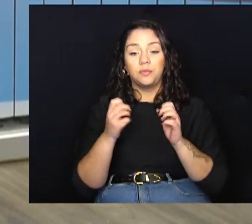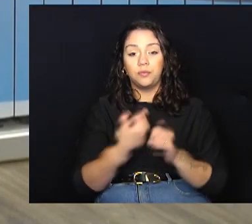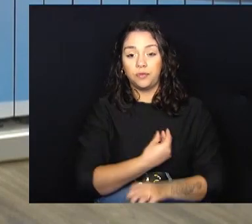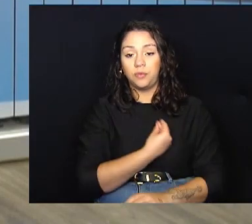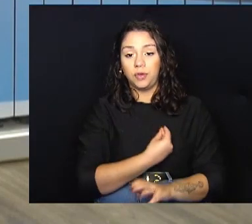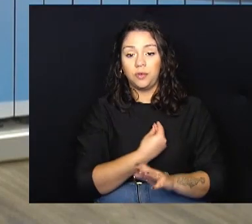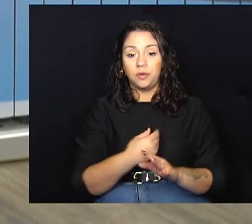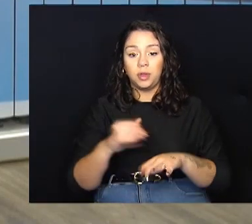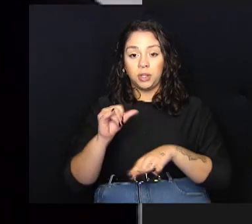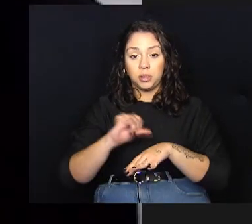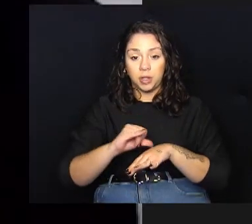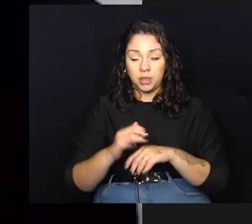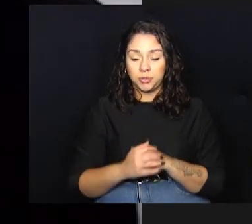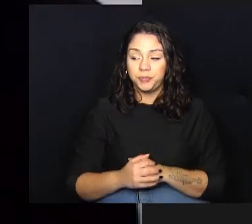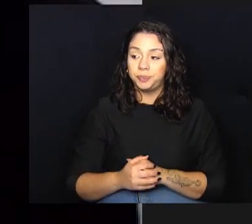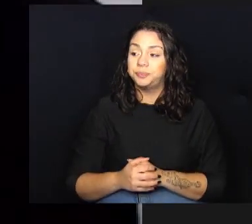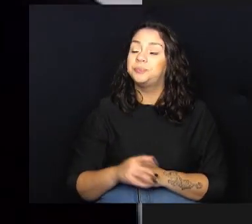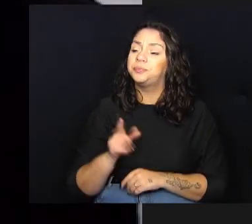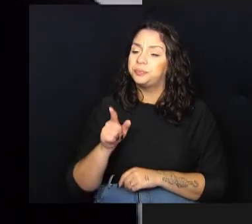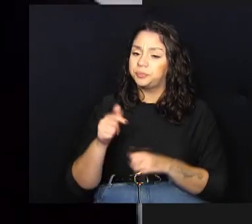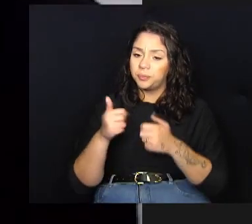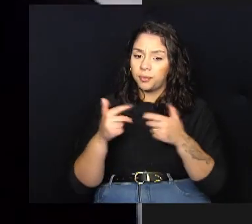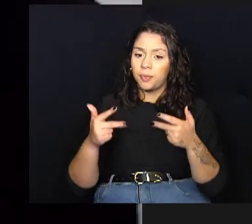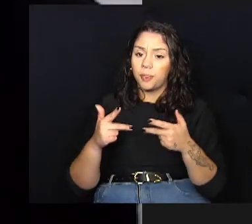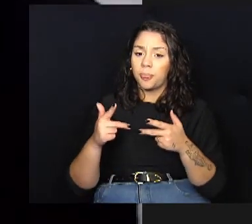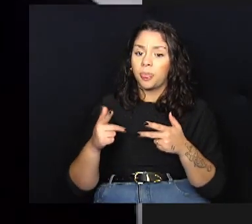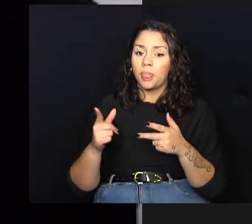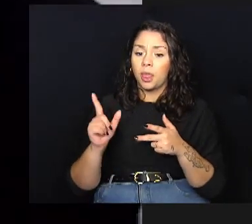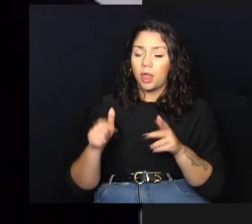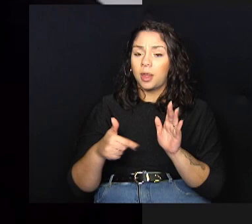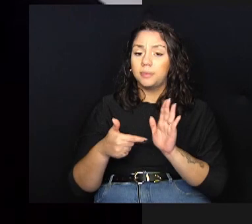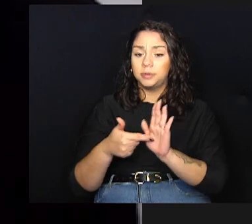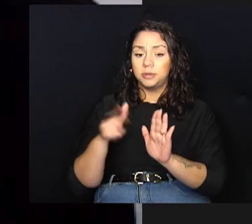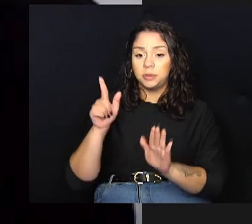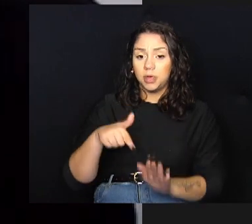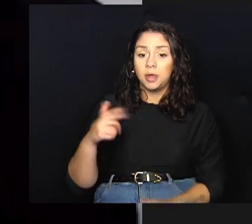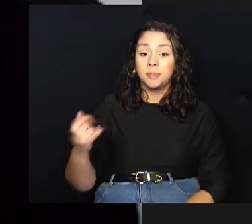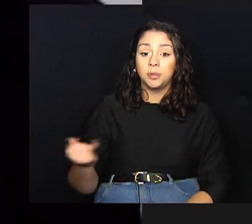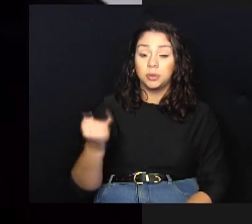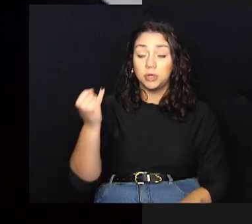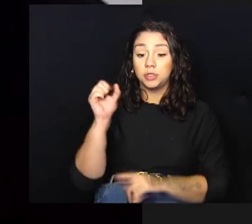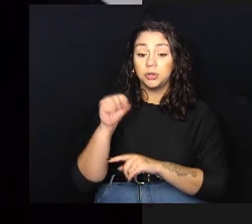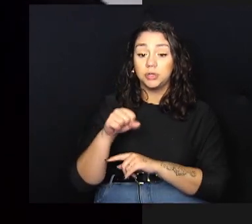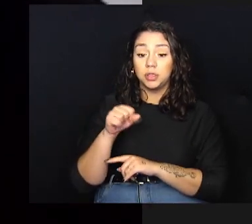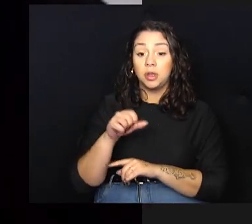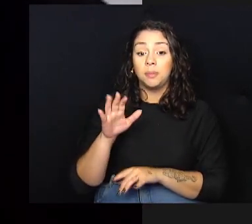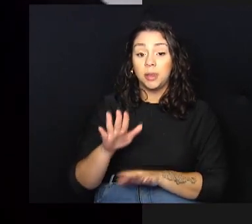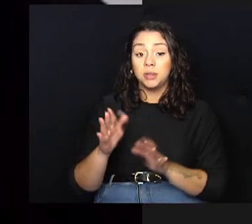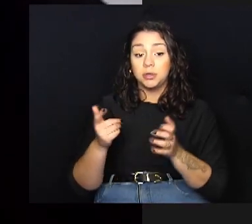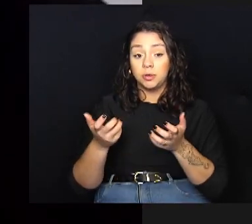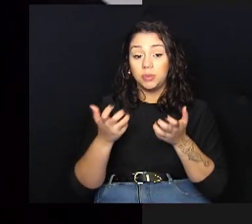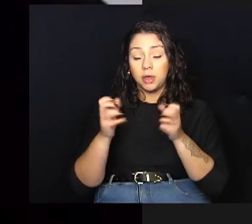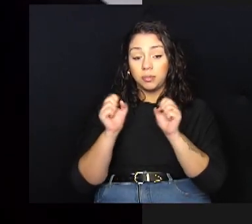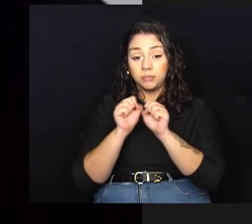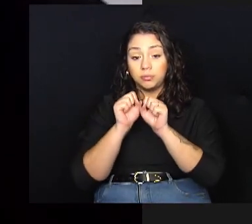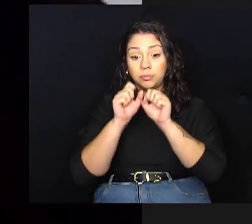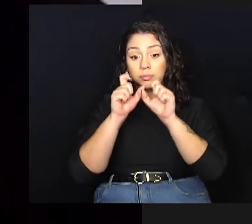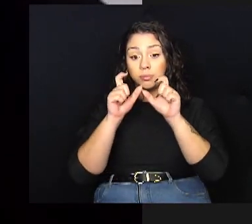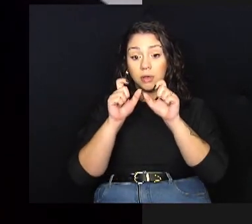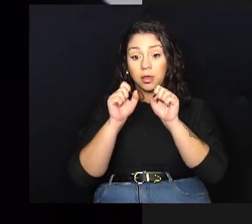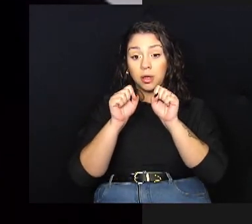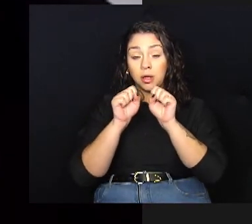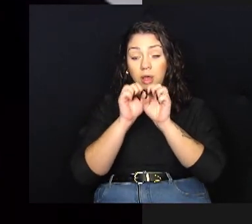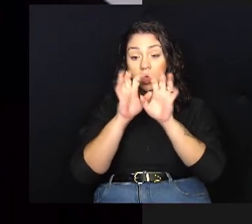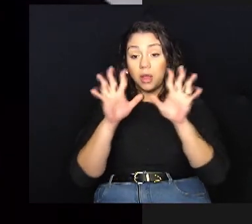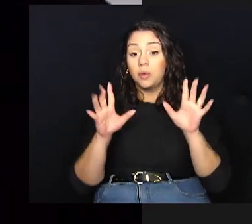Gabriel esses fatores que você apresenta eles são importantes sim mas eu queria destacar um outro aspecto né